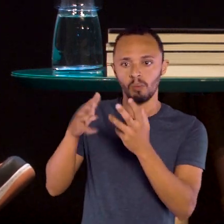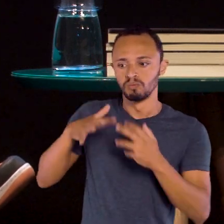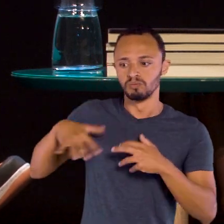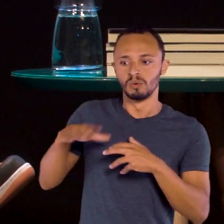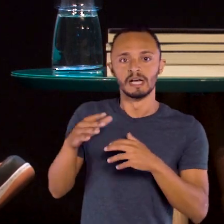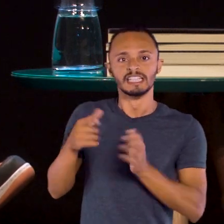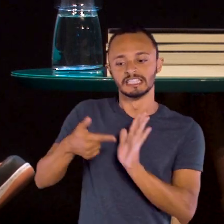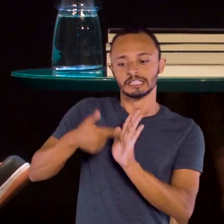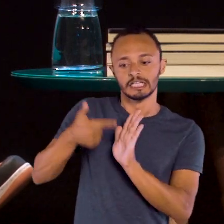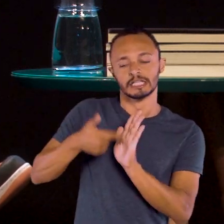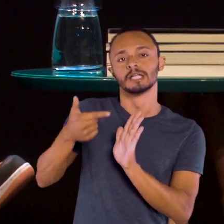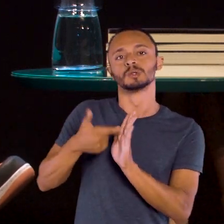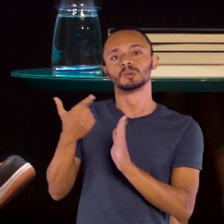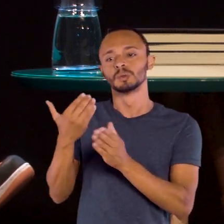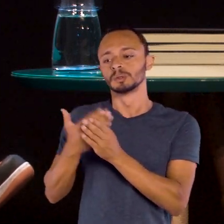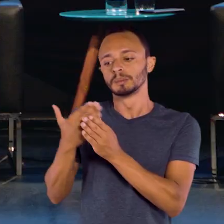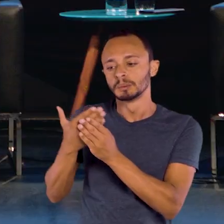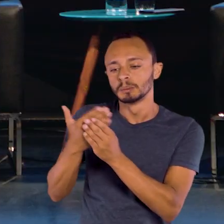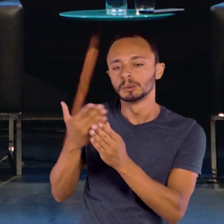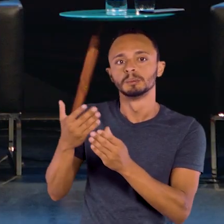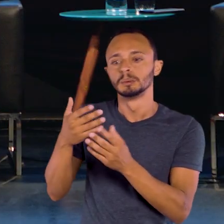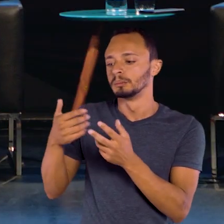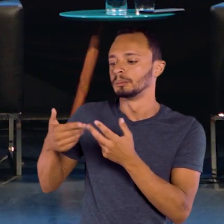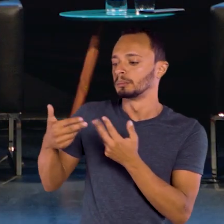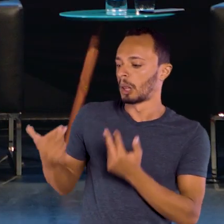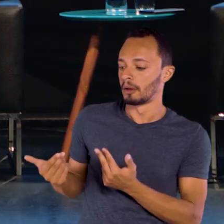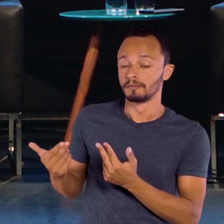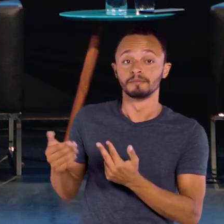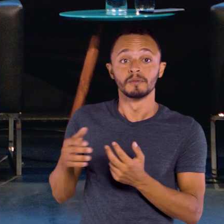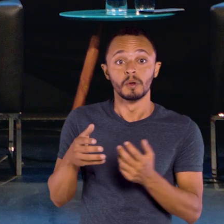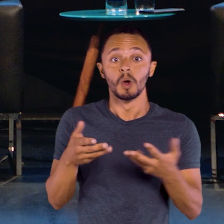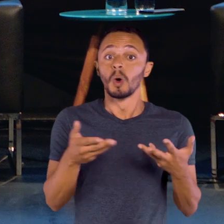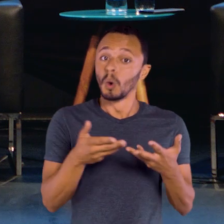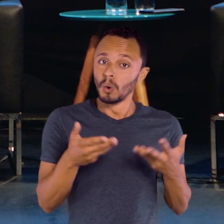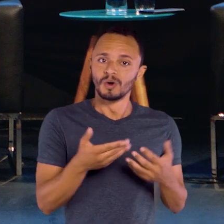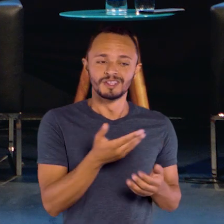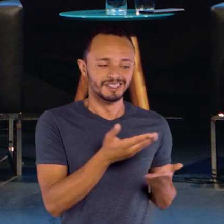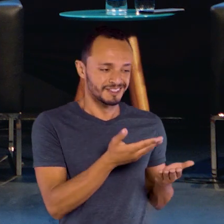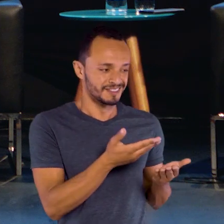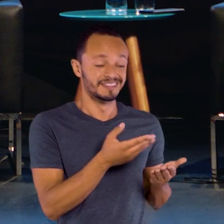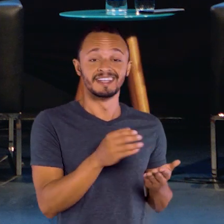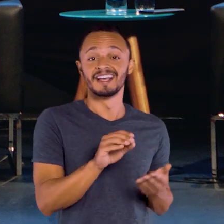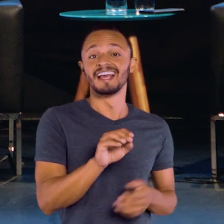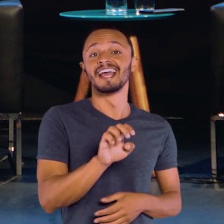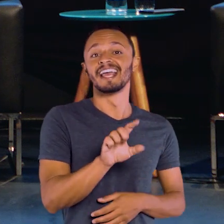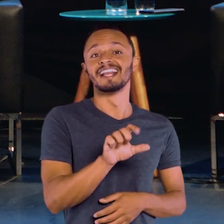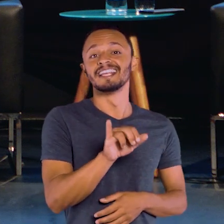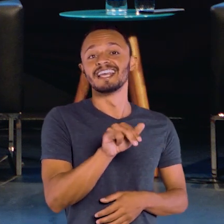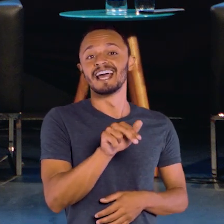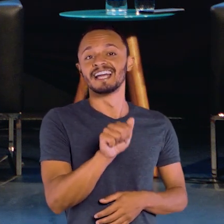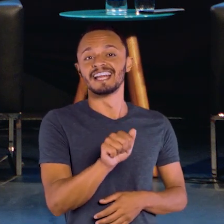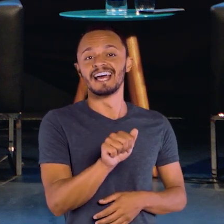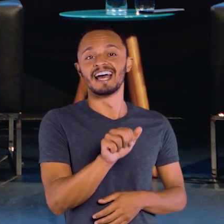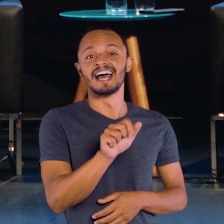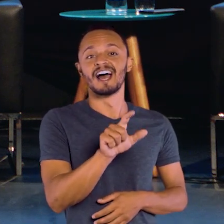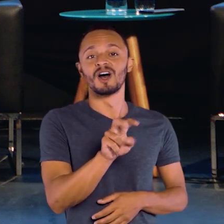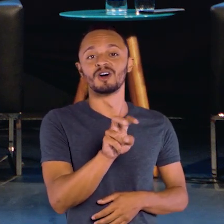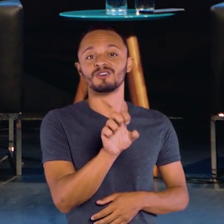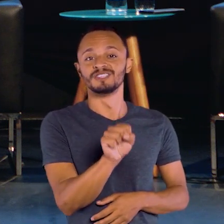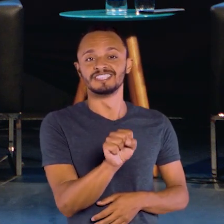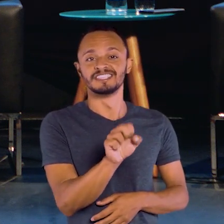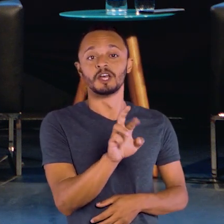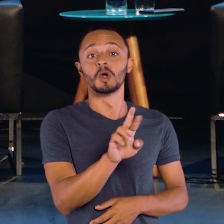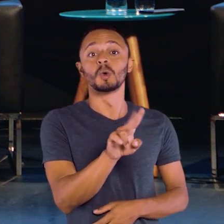retornar esse Sempre um Papo com a presença da nossa Eliana Alves Cruz. Talvez,